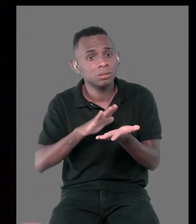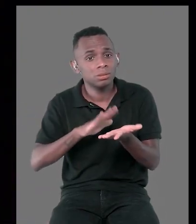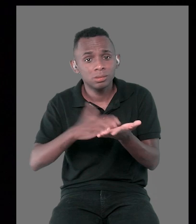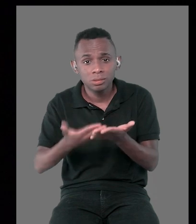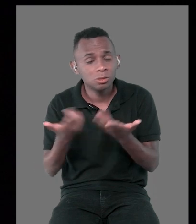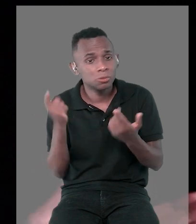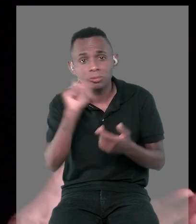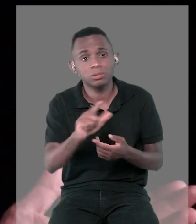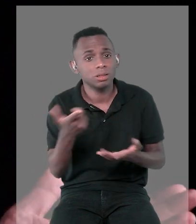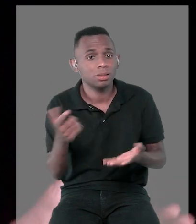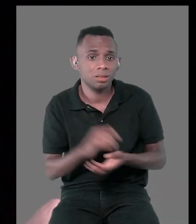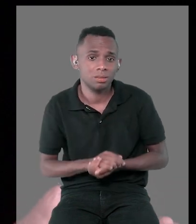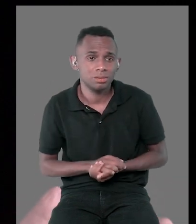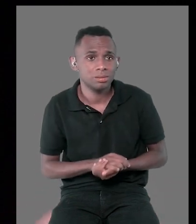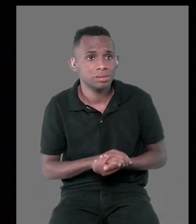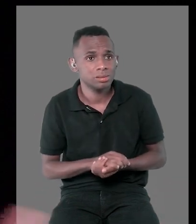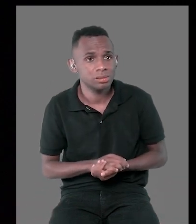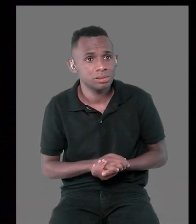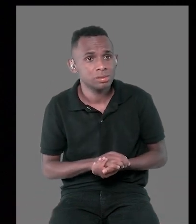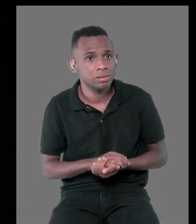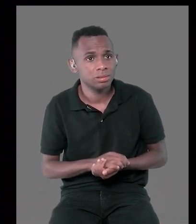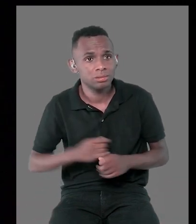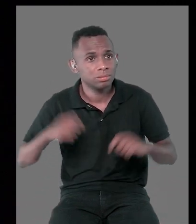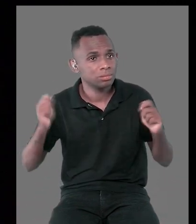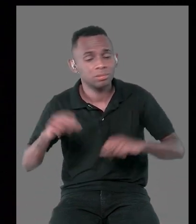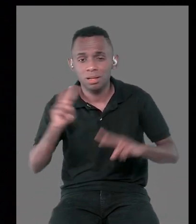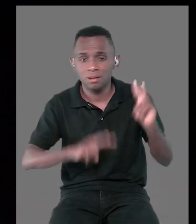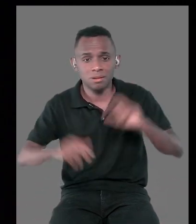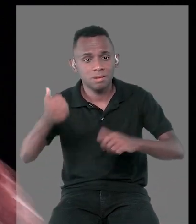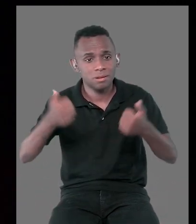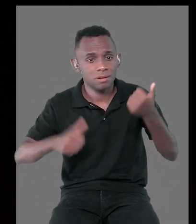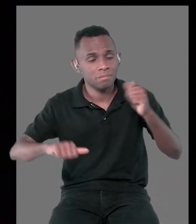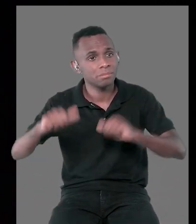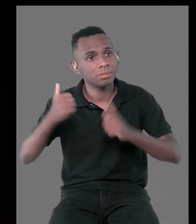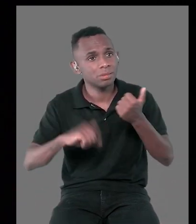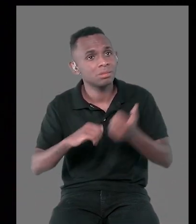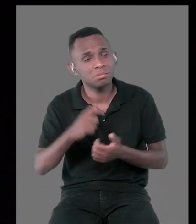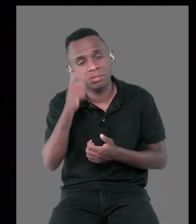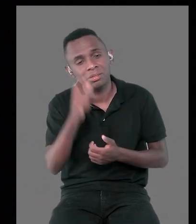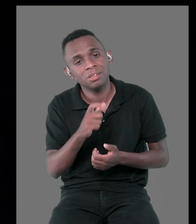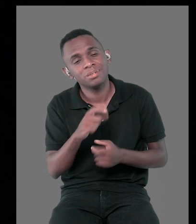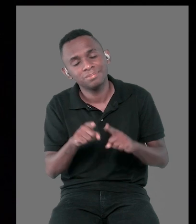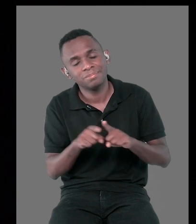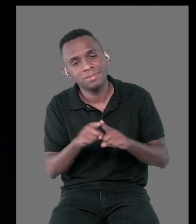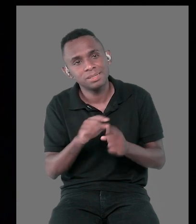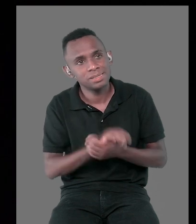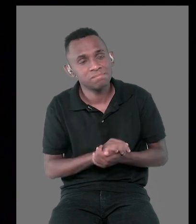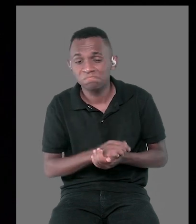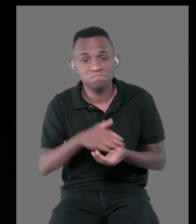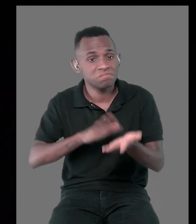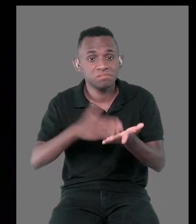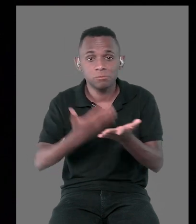Ela não interpretava, né? Então não dava para fazer análise. Eu achei também isso muito interessante, né?